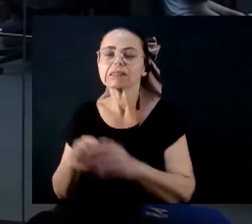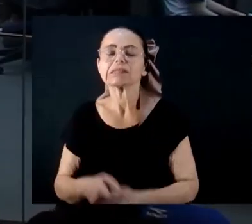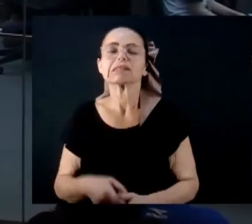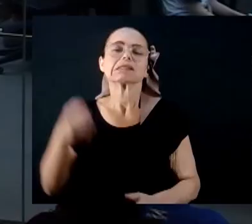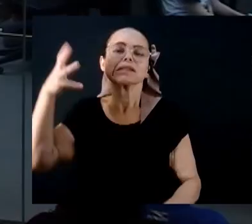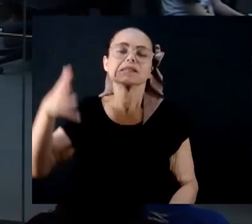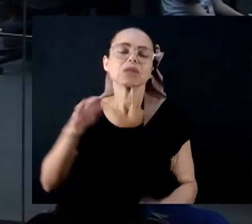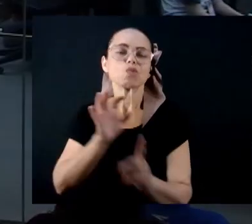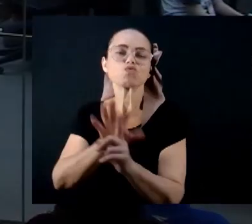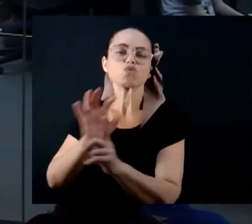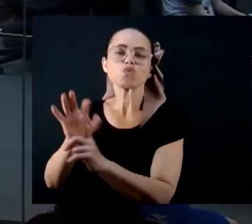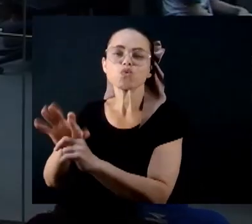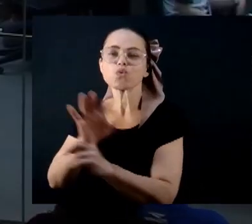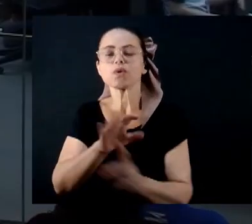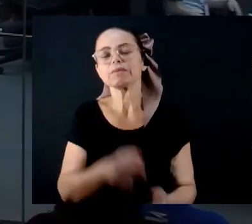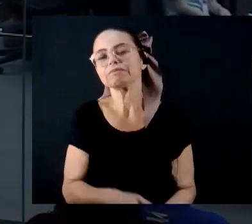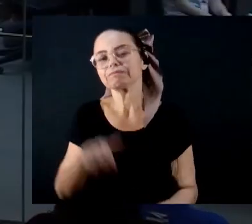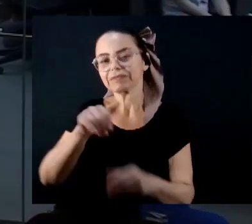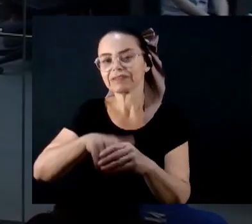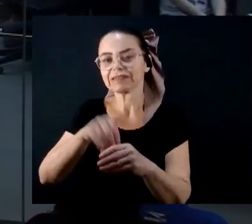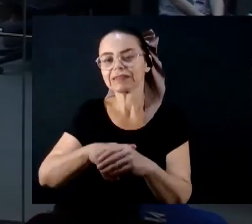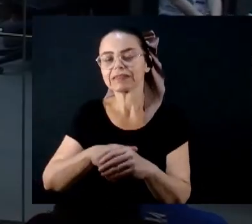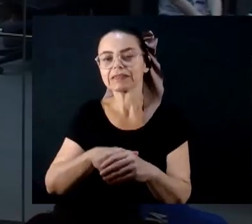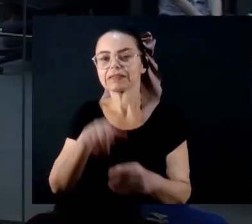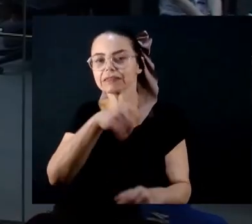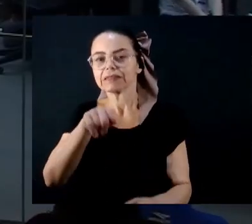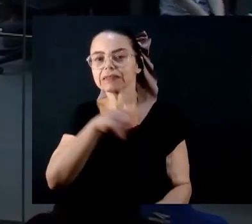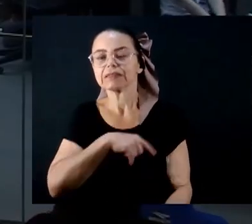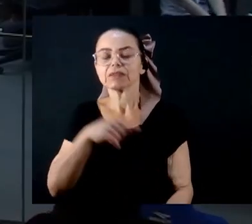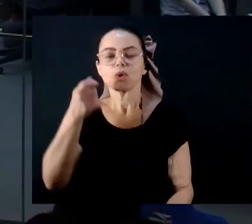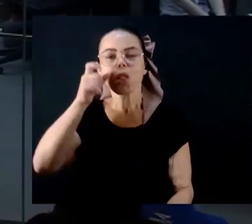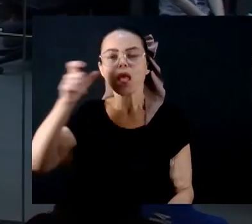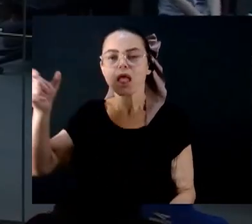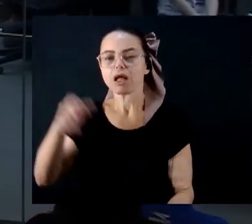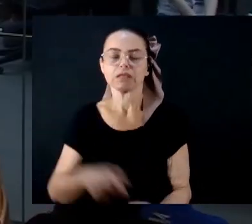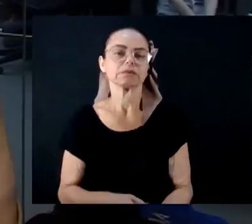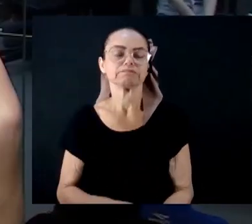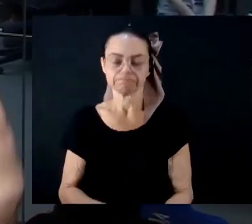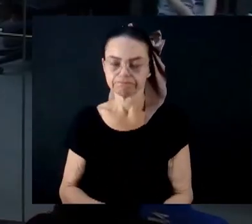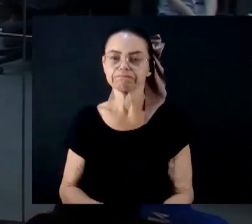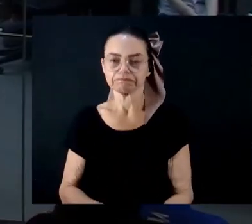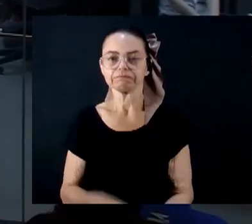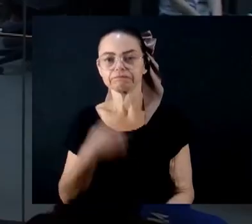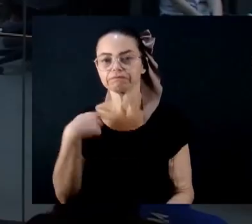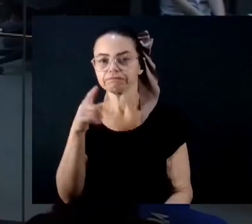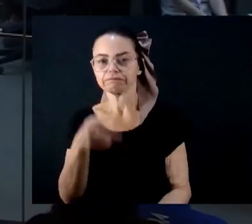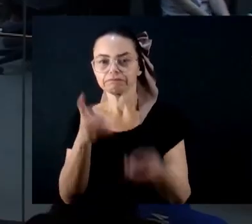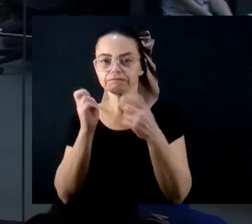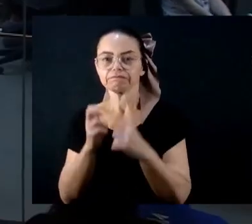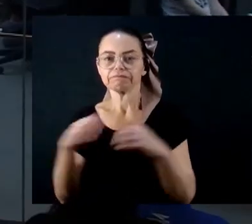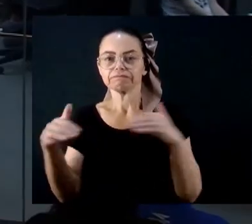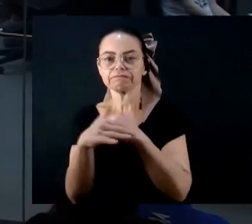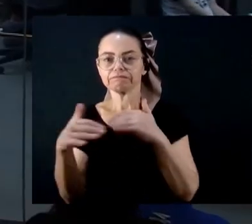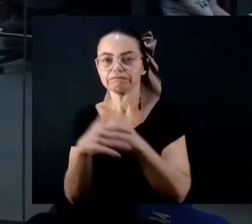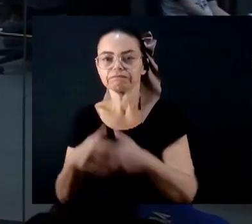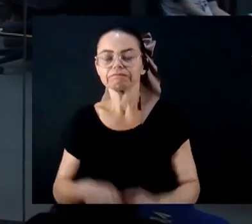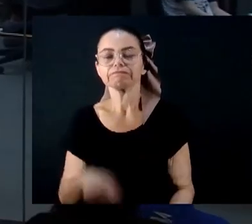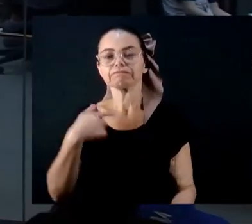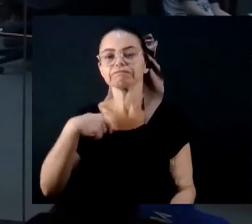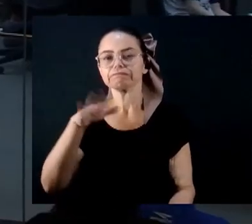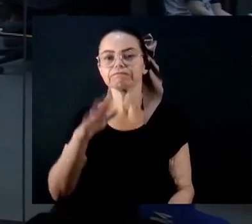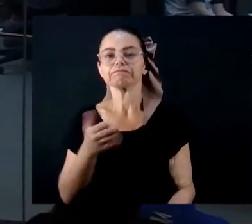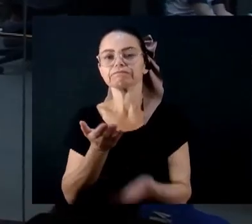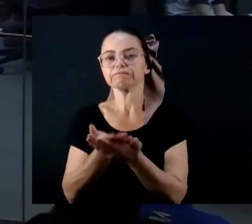convencer as pessoas a votarem neles, né, foi muito interessante. Então, a gente vê um movimento cada vez maior de mais